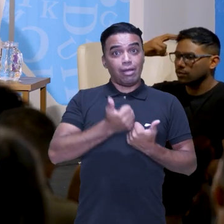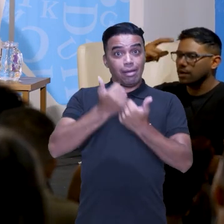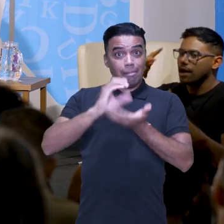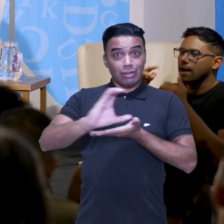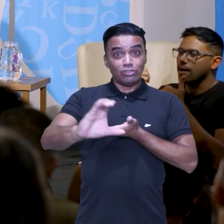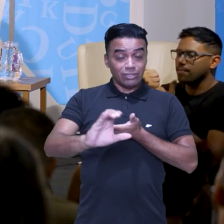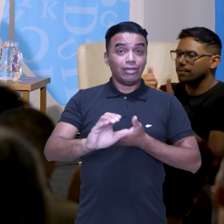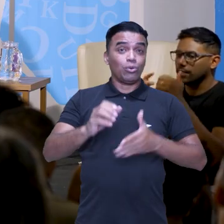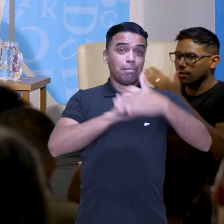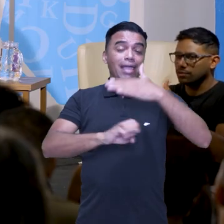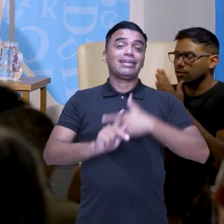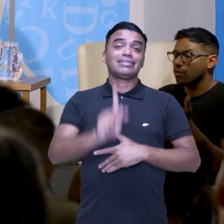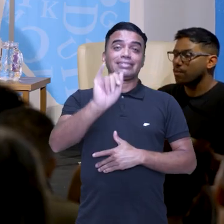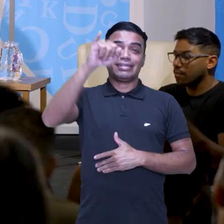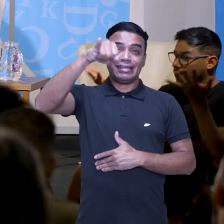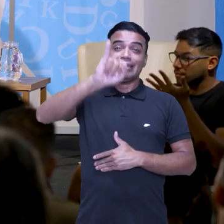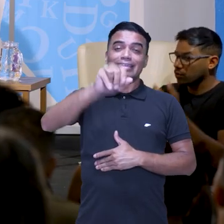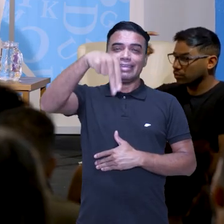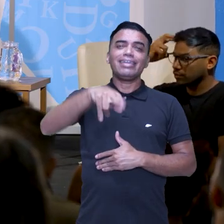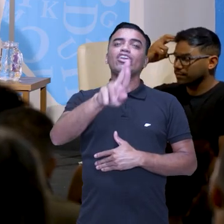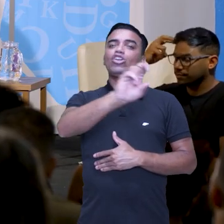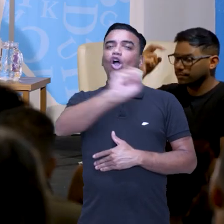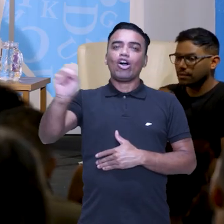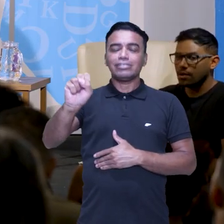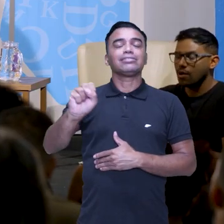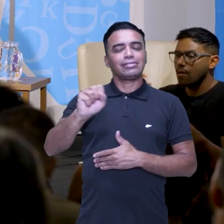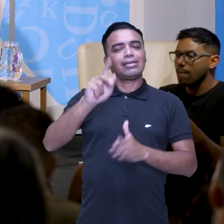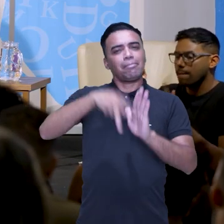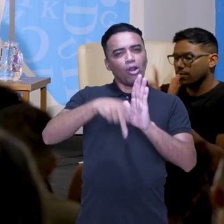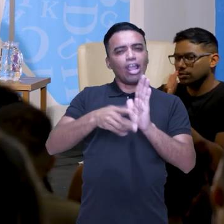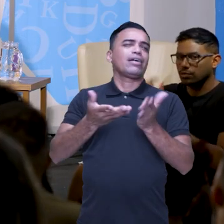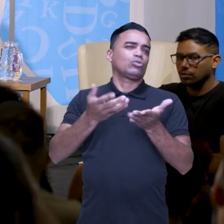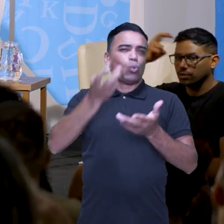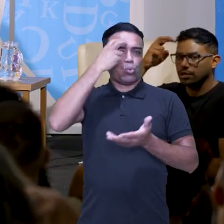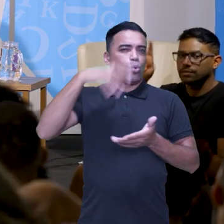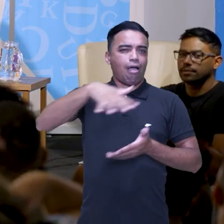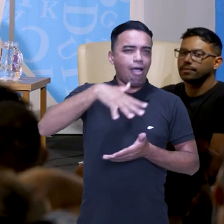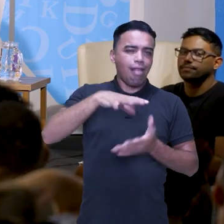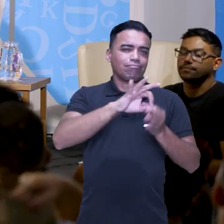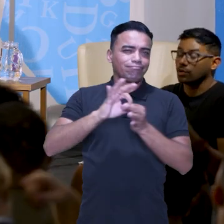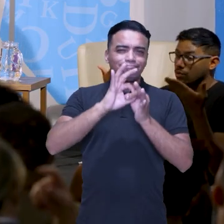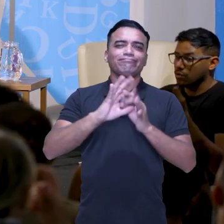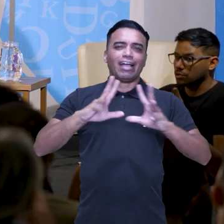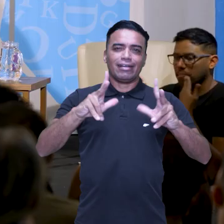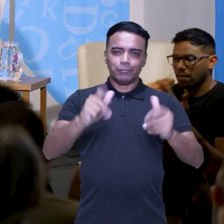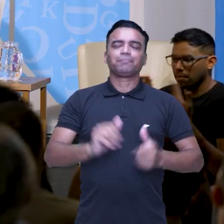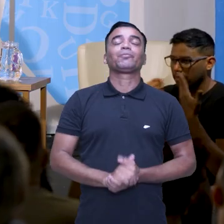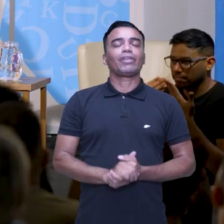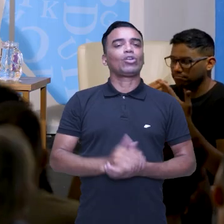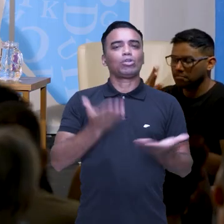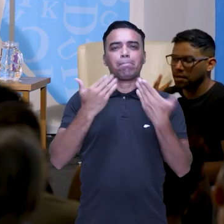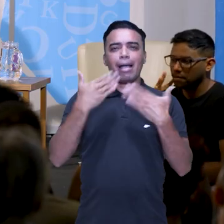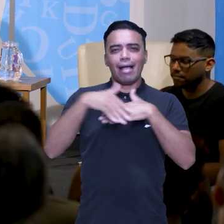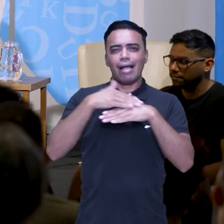A roda de conversa acontece em uma sala com paredes brancas ornadas com azul. Ao fundo, há um palco onde 3 cadeiras foram dispostas